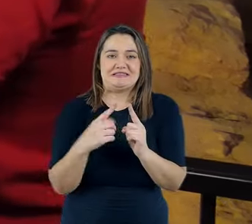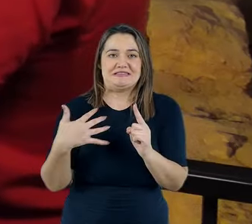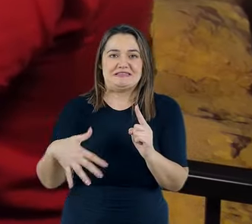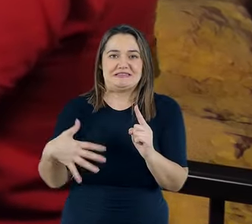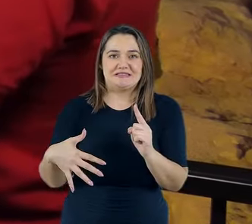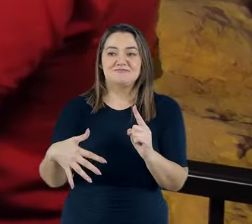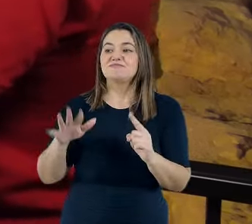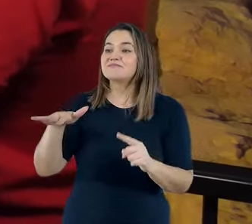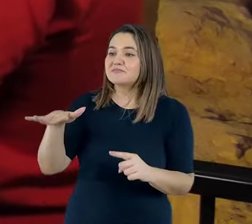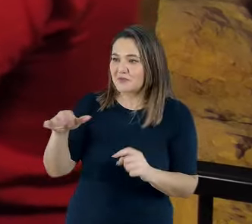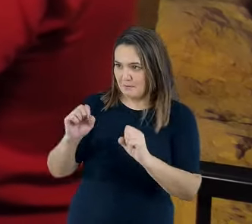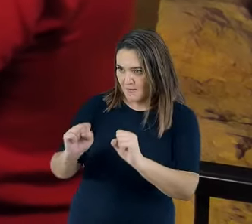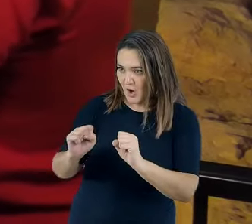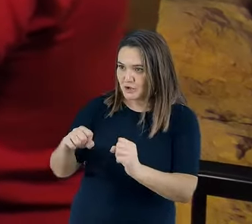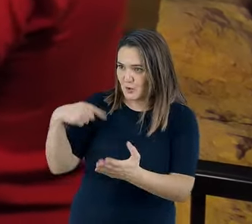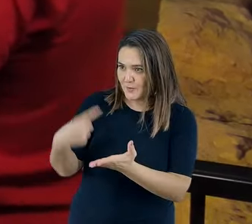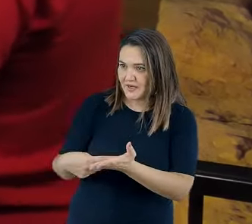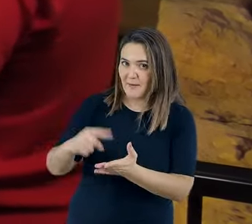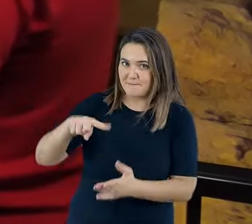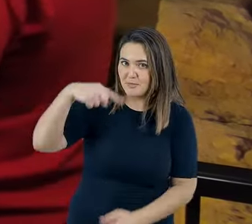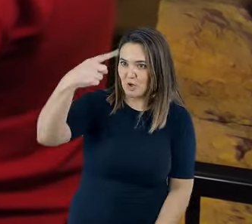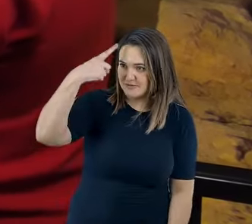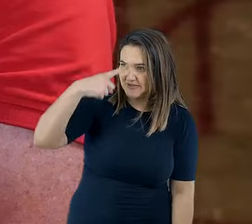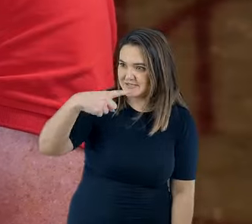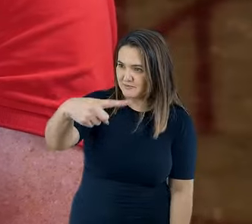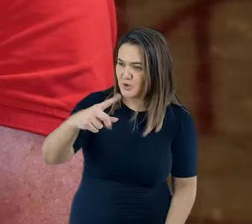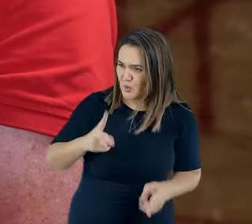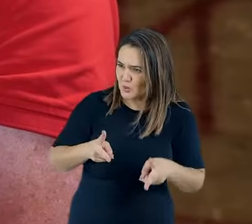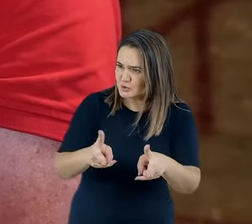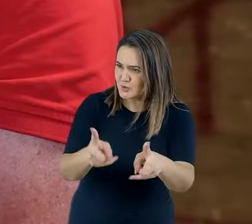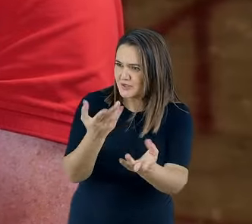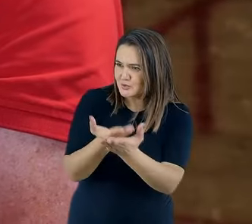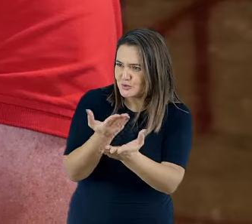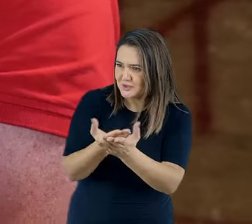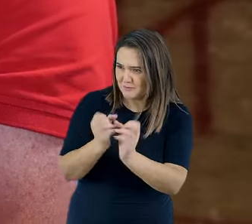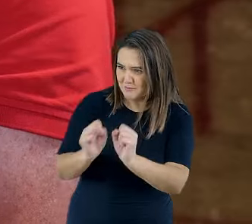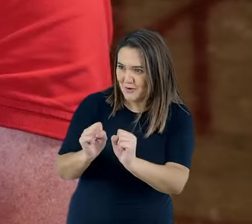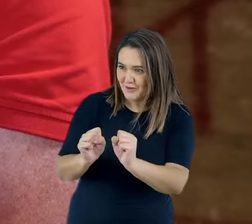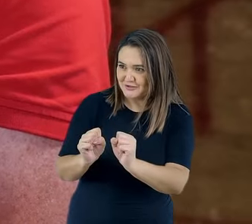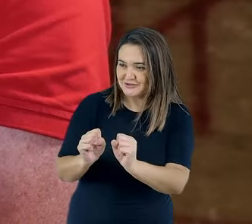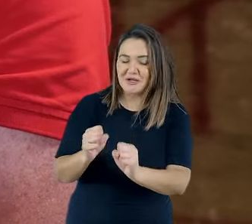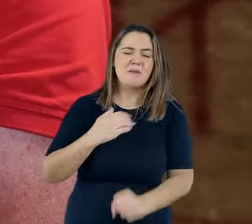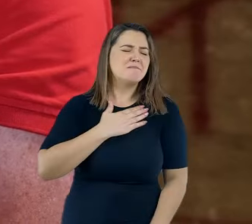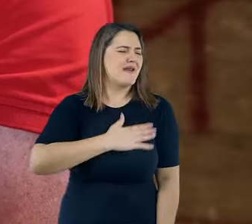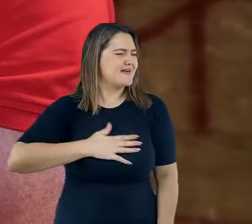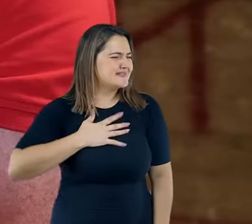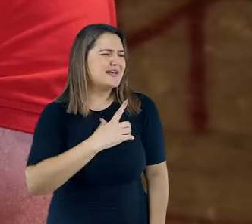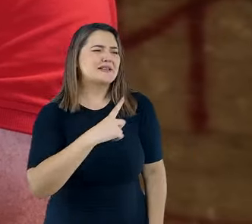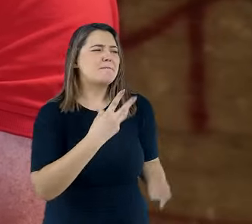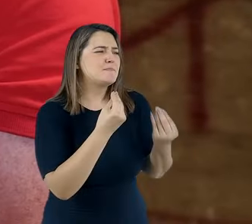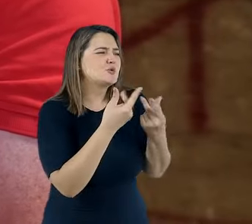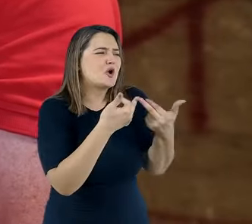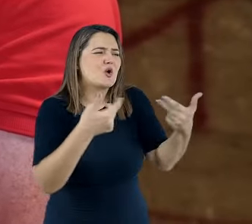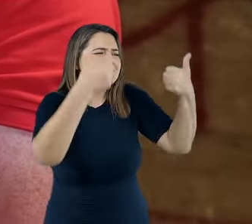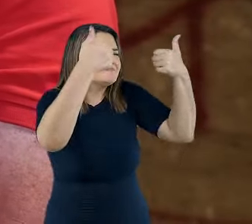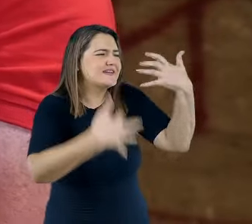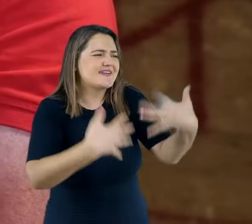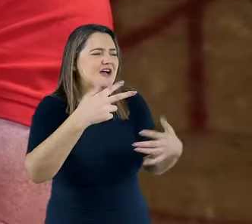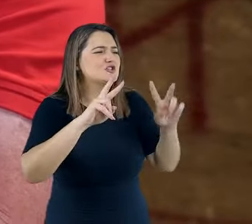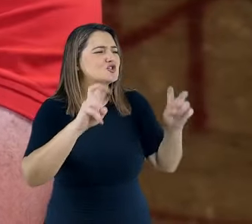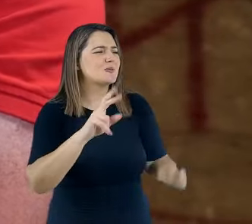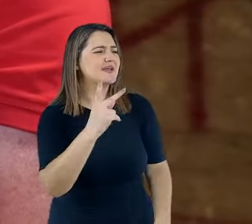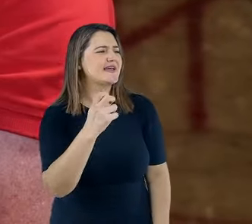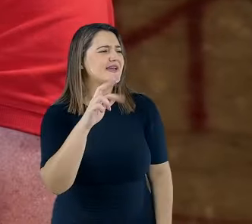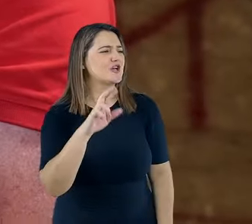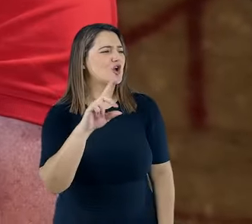ficando por aqui. Ariel, você topa na semana que vem a gente continuar com evidências aqui? Será um grande prazer, tenho muito para falar de arqueologia, de